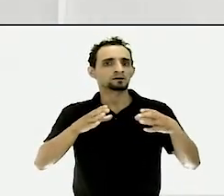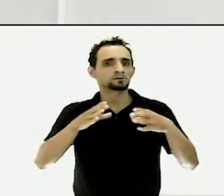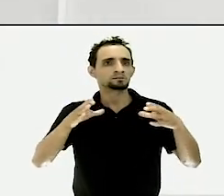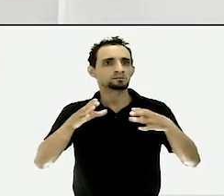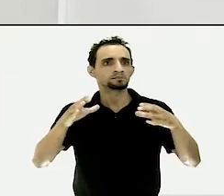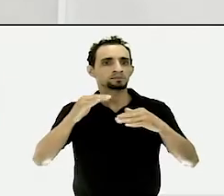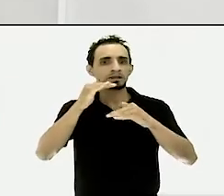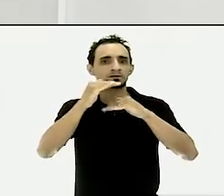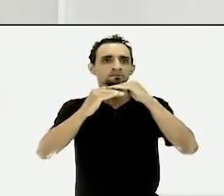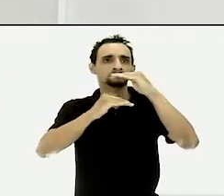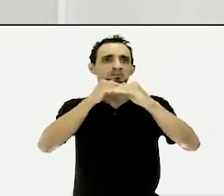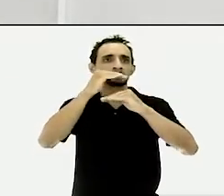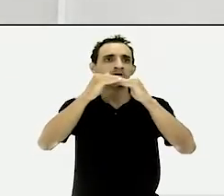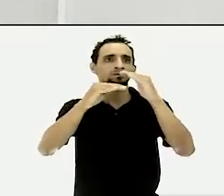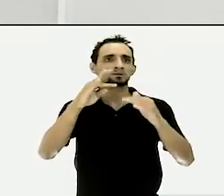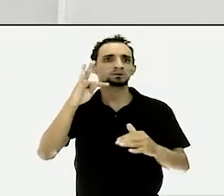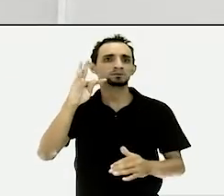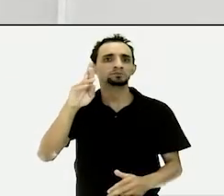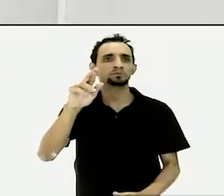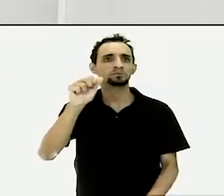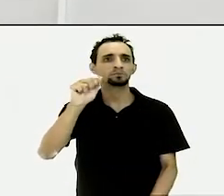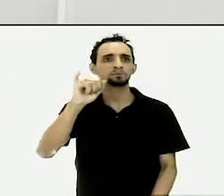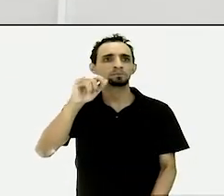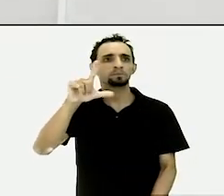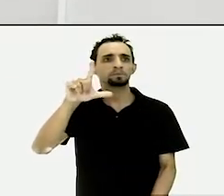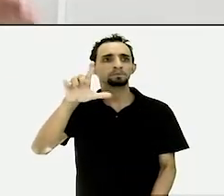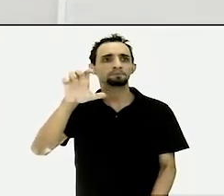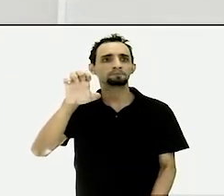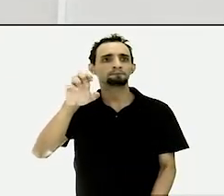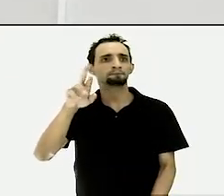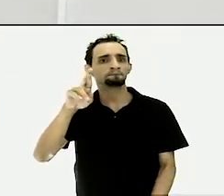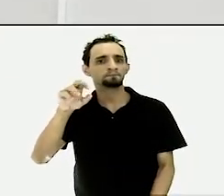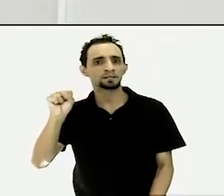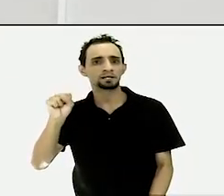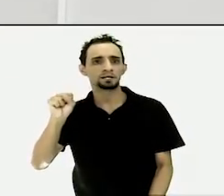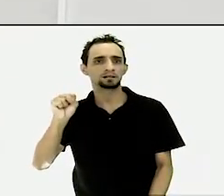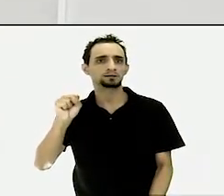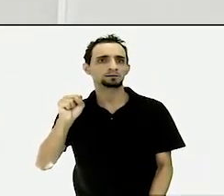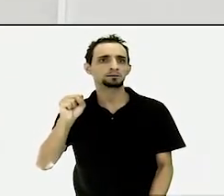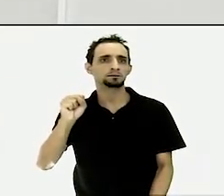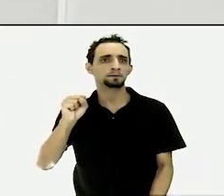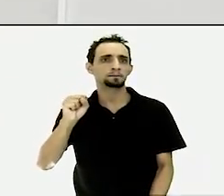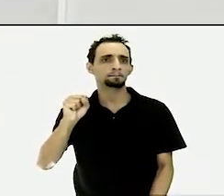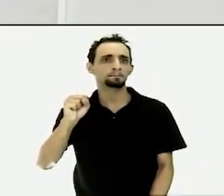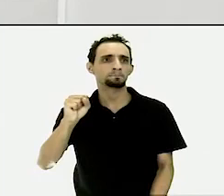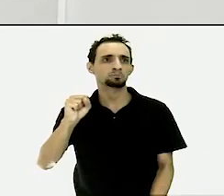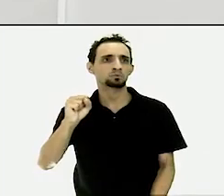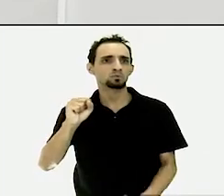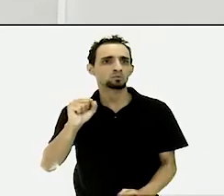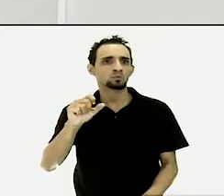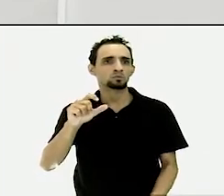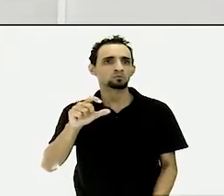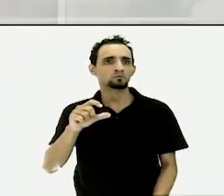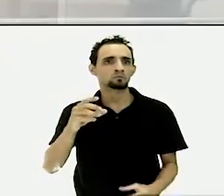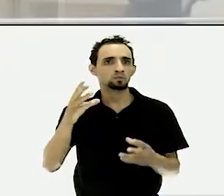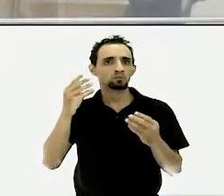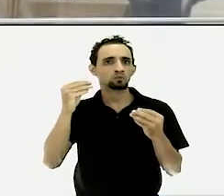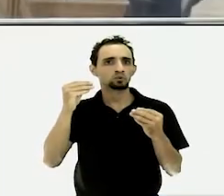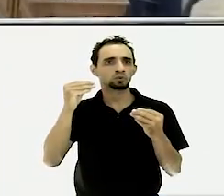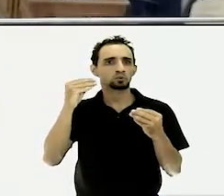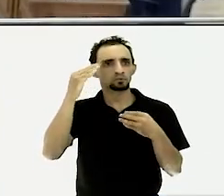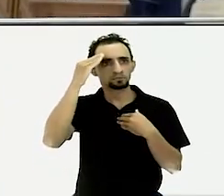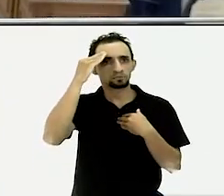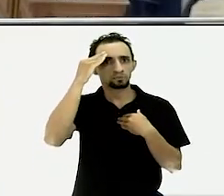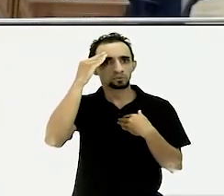nem para pensar. Mas parabéns, Ledão, pelo assunto. Obrigado, a ideia é melhorar. A ideia é sempre melhorar para vocês. Vai. Então, parabéns